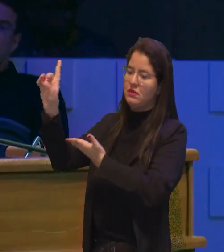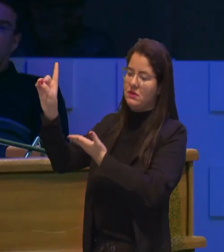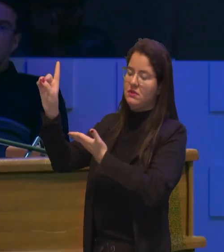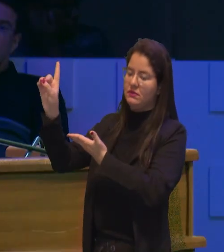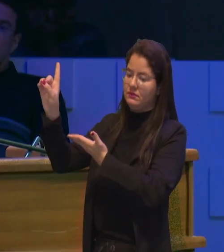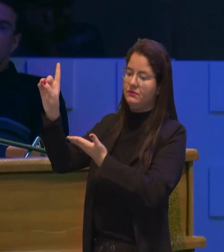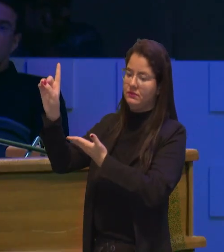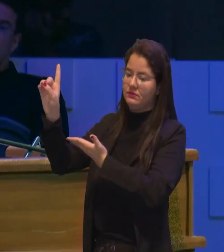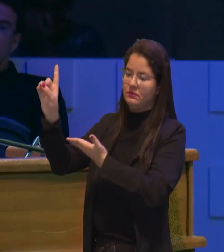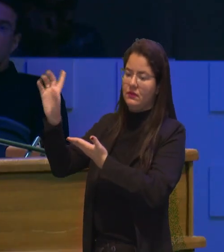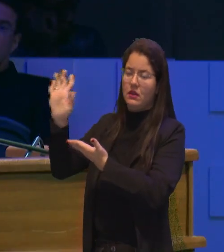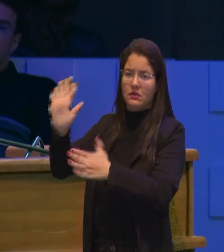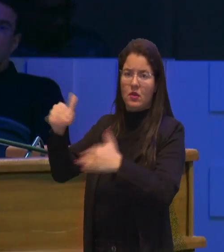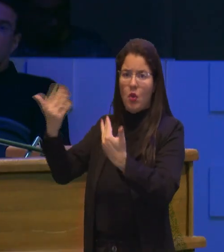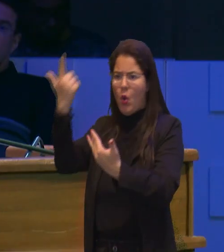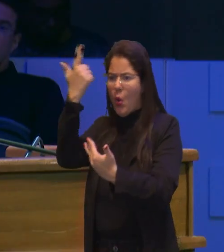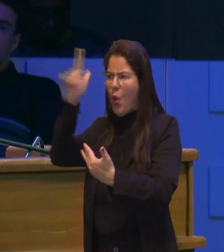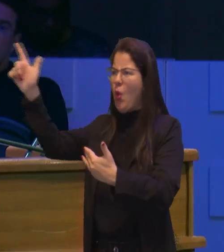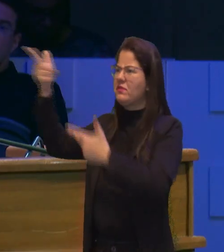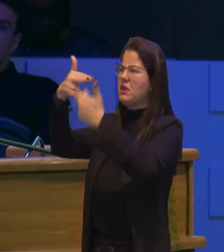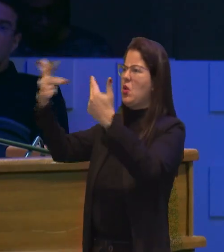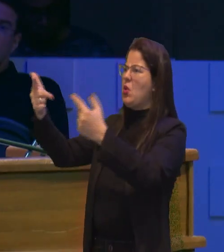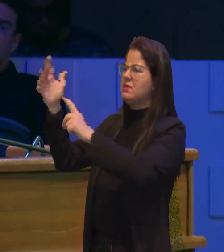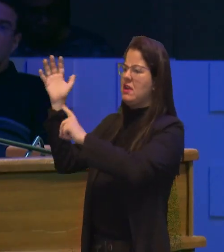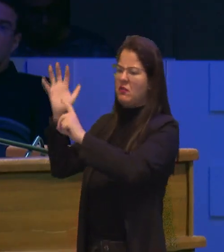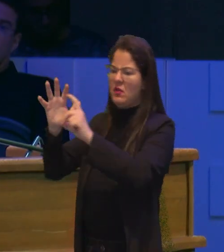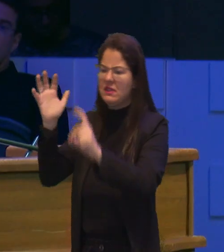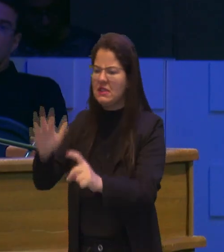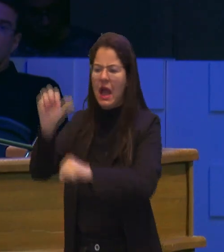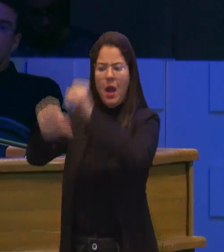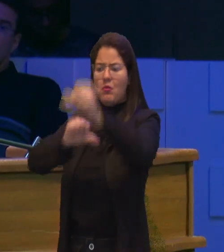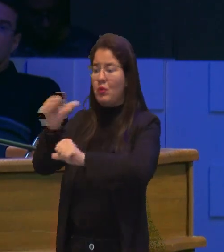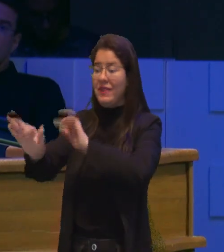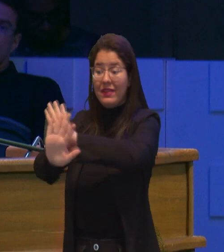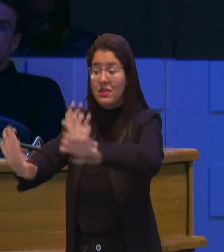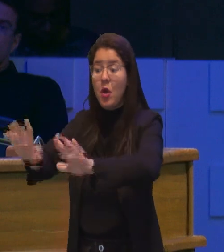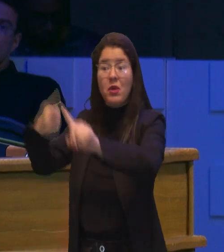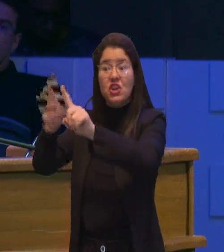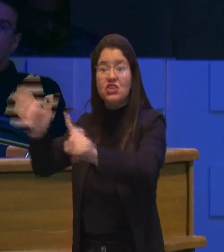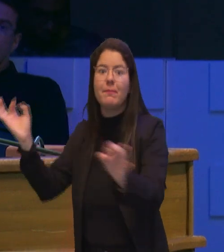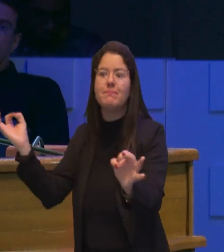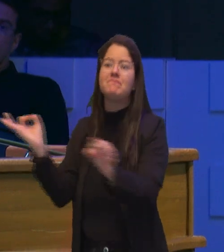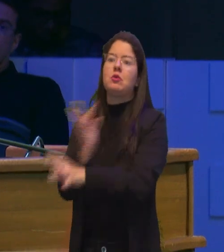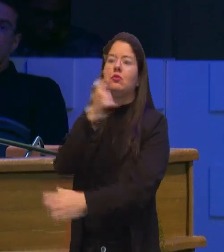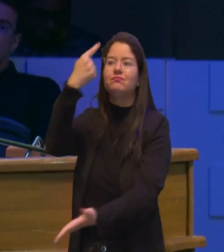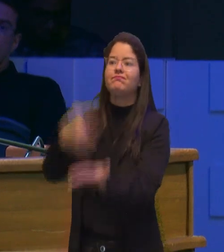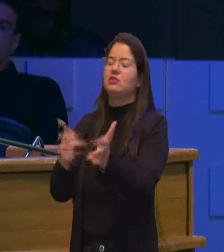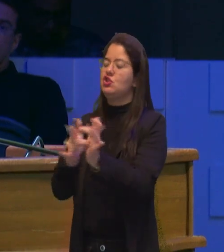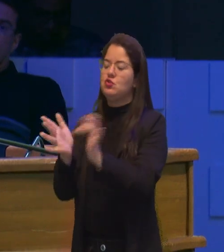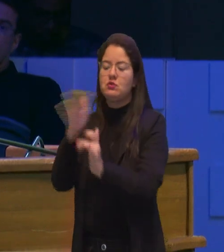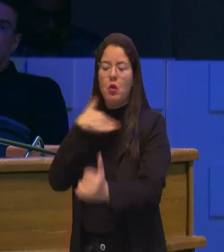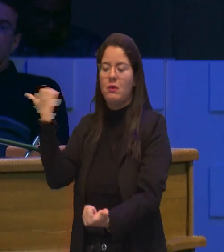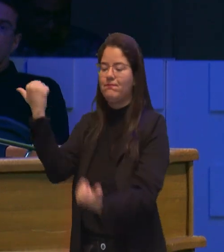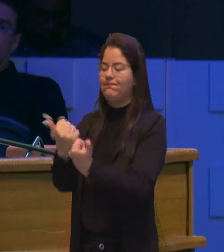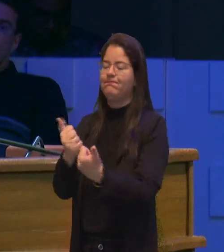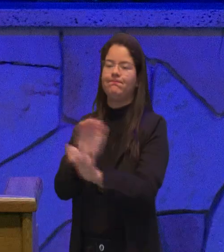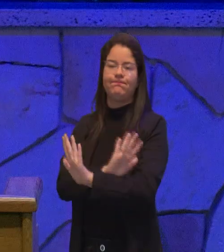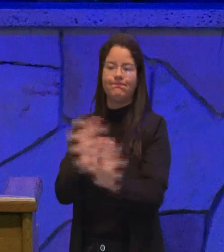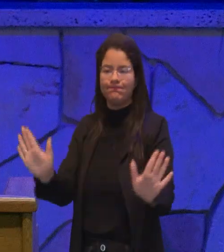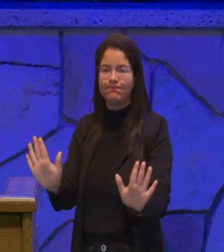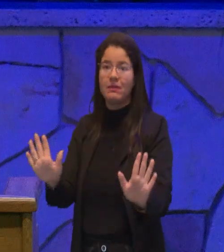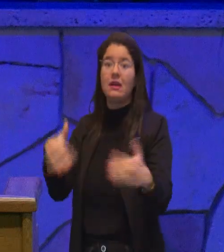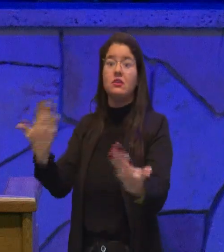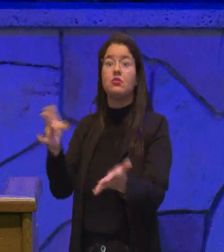mais nada poderia afetar naquele sentido, porque ele cumpriu. Ele então, com a sua